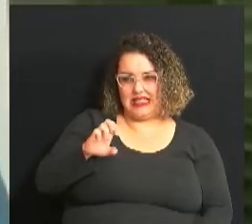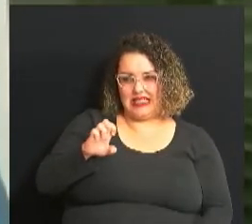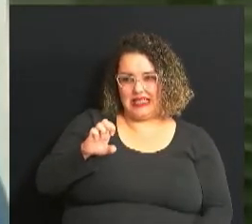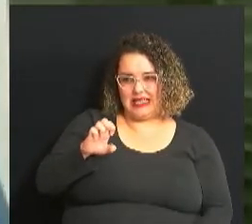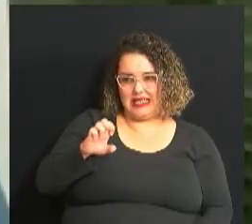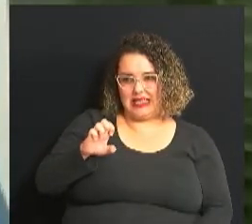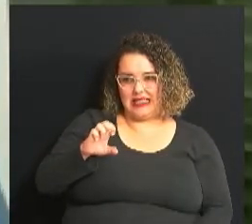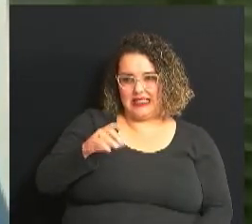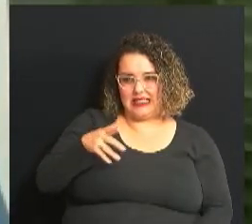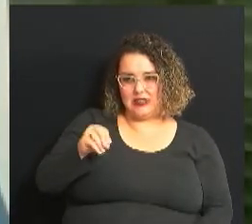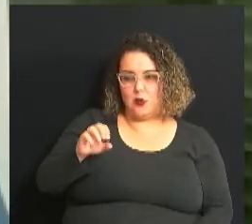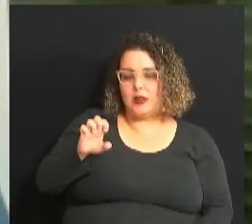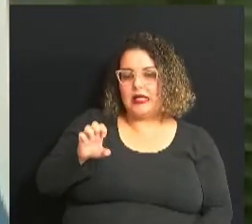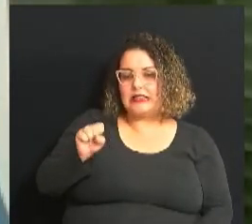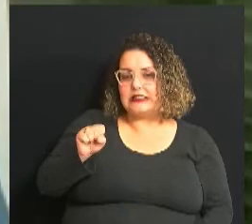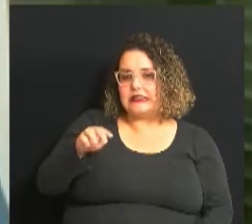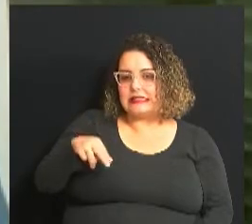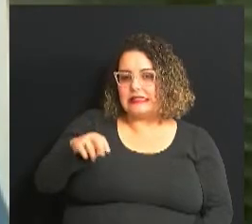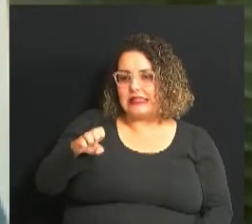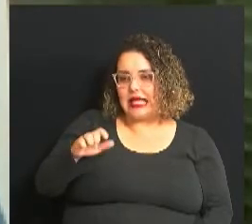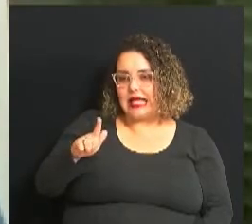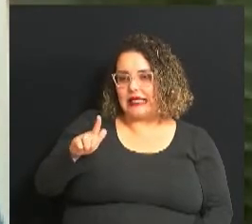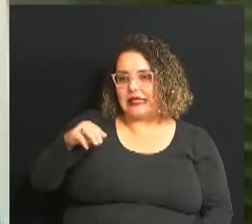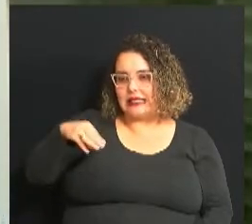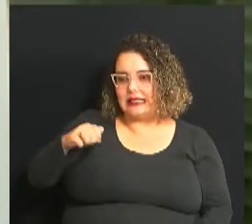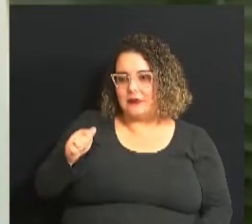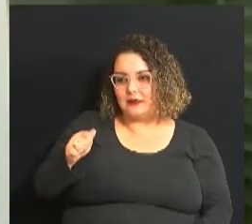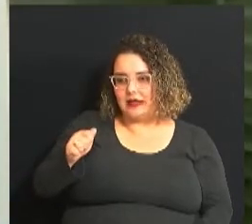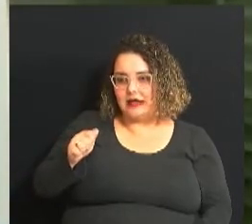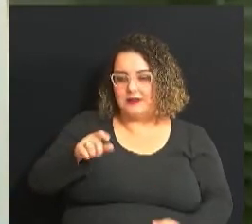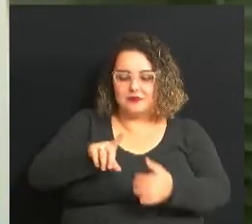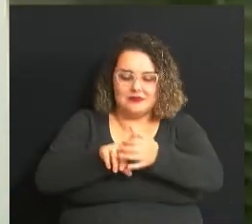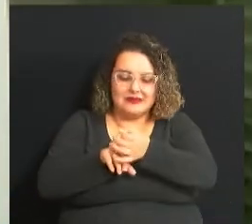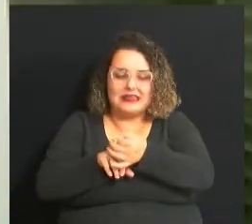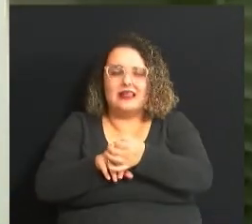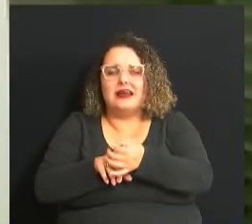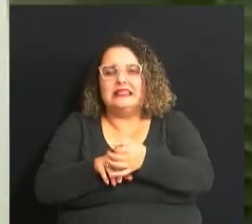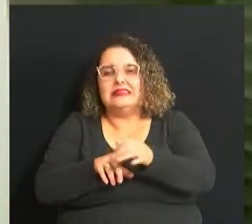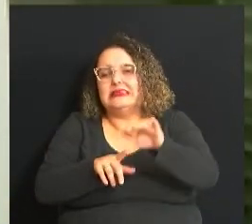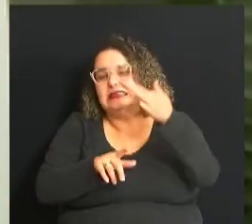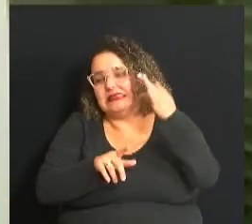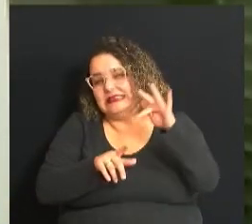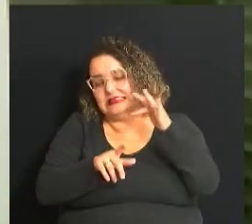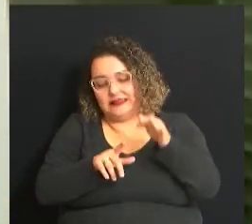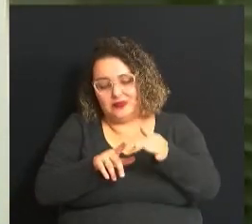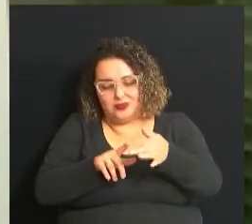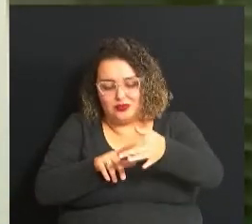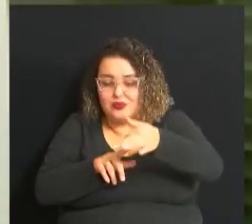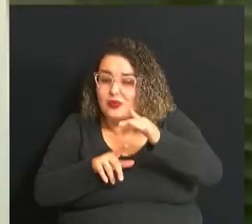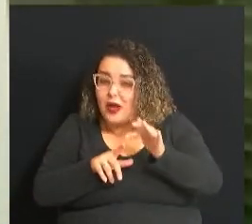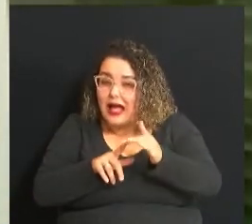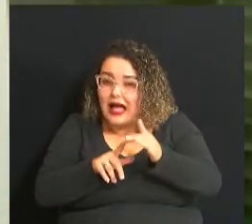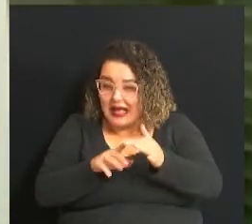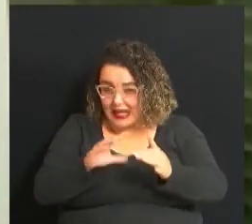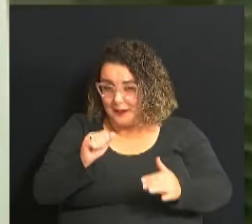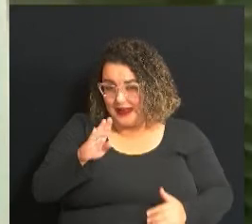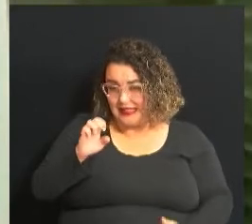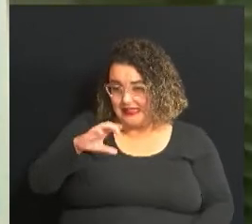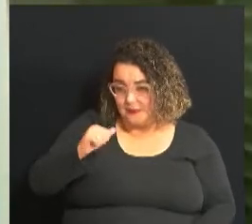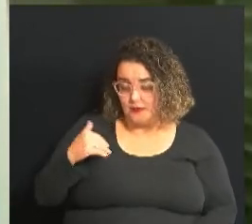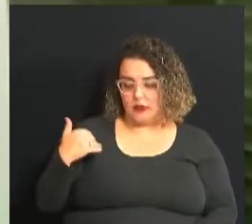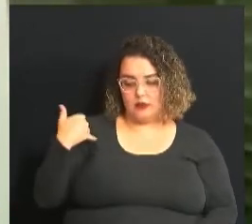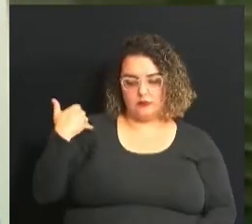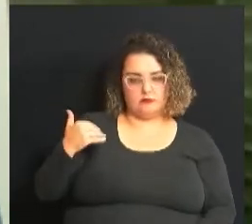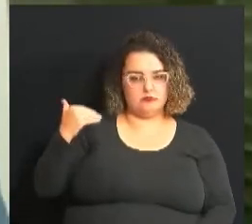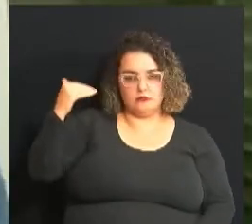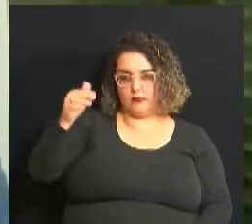é uma estrutura branca que irrita a cabeça do pênis. Se o indivíduo vai até a fase adulta e nunca